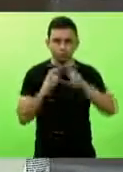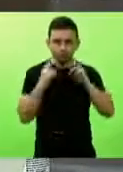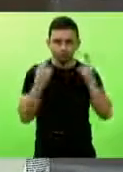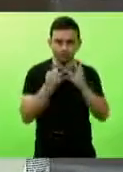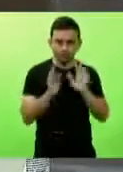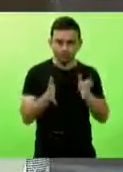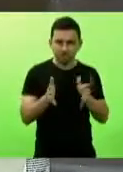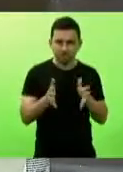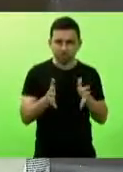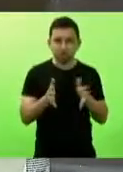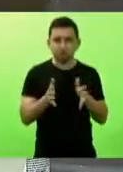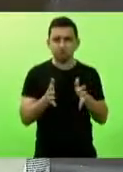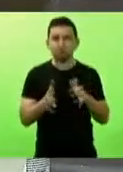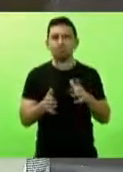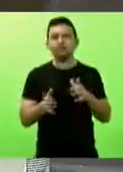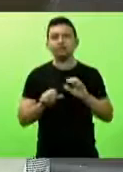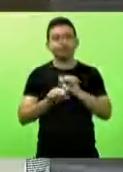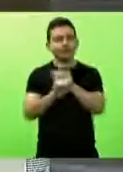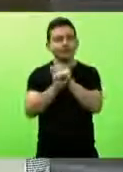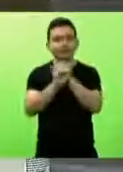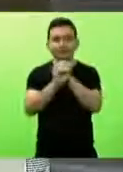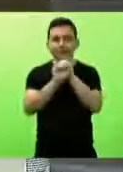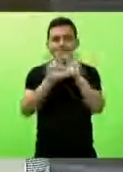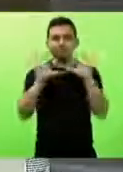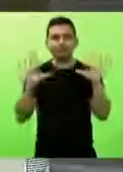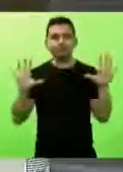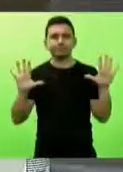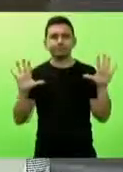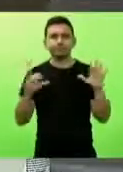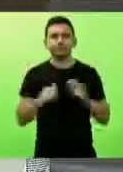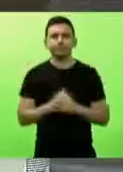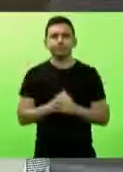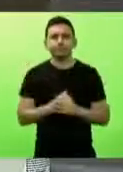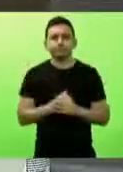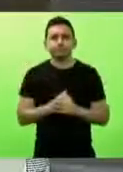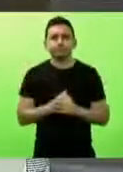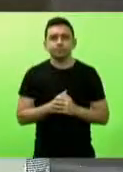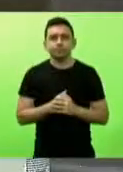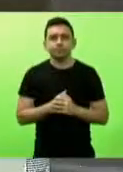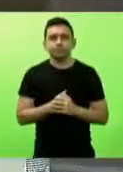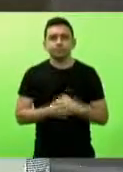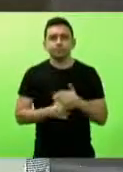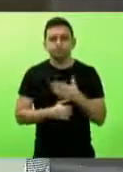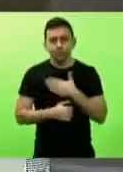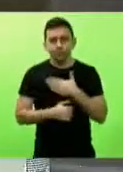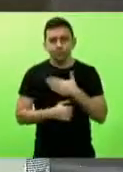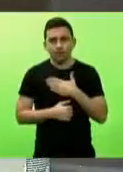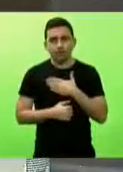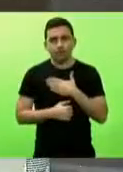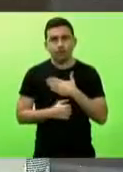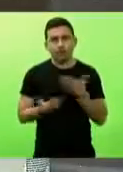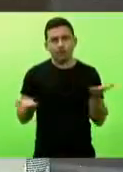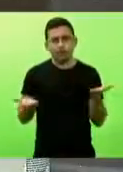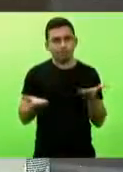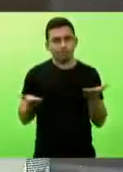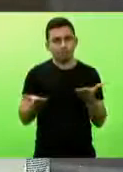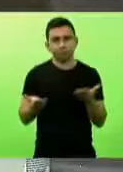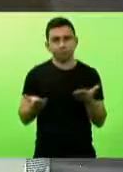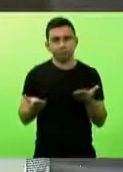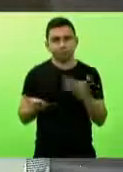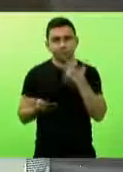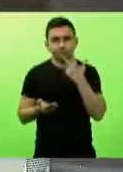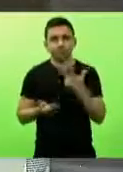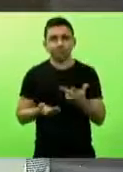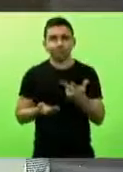restou devidamente esclarecido e que me deixa apto